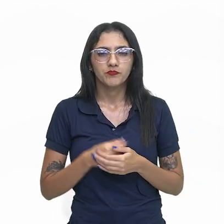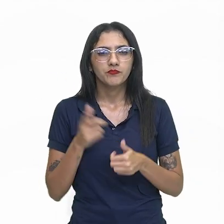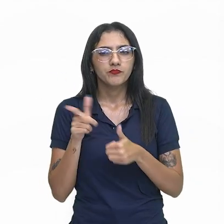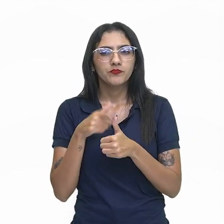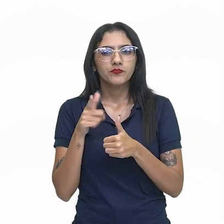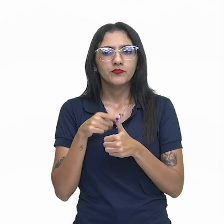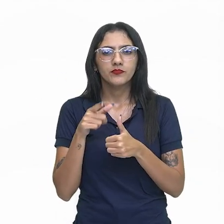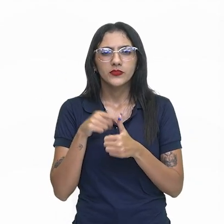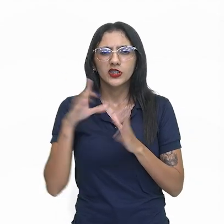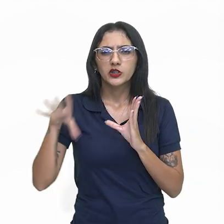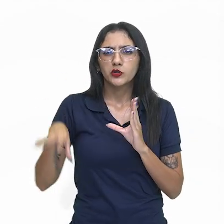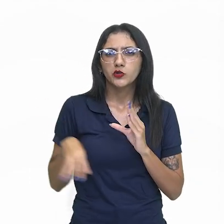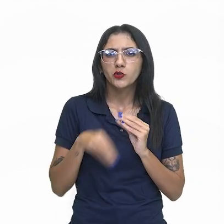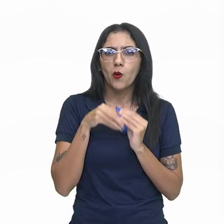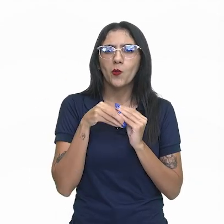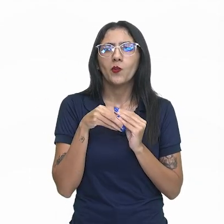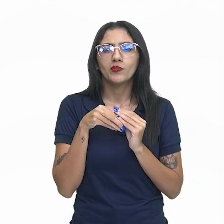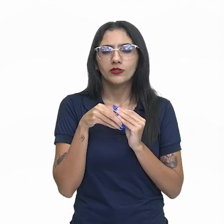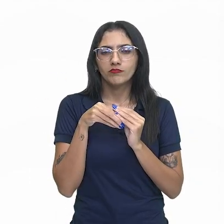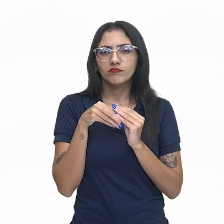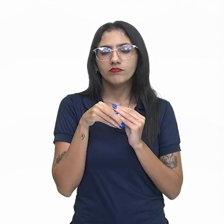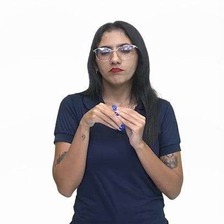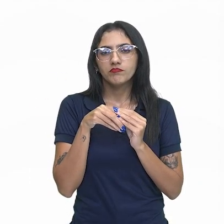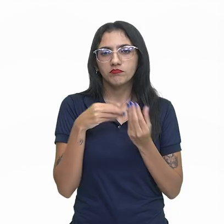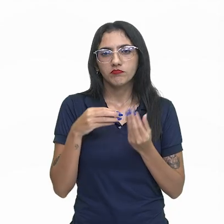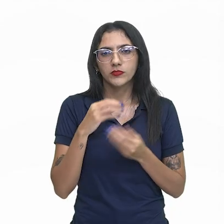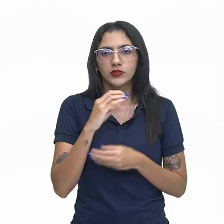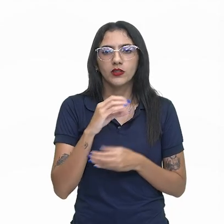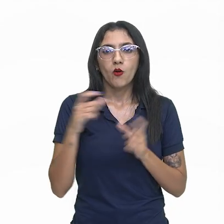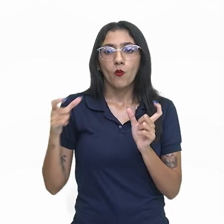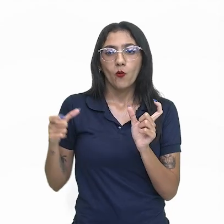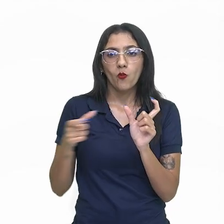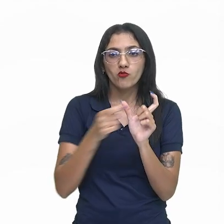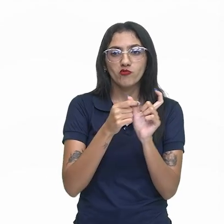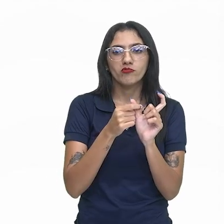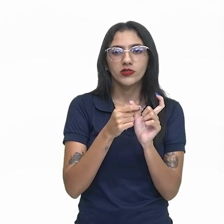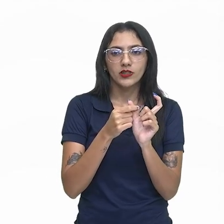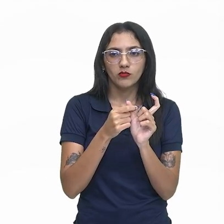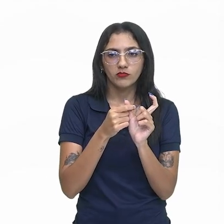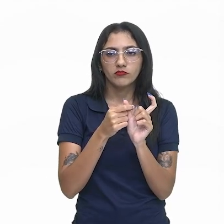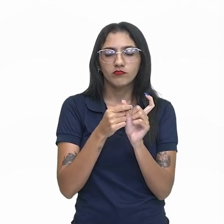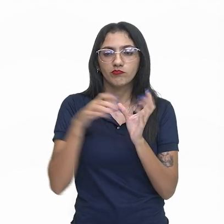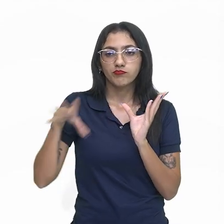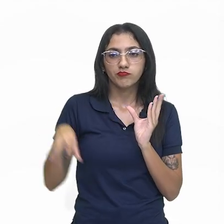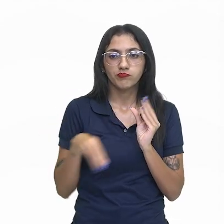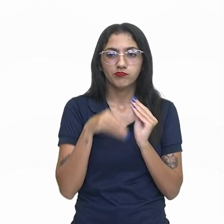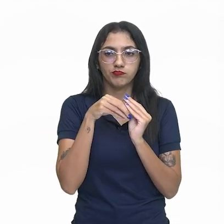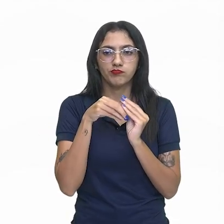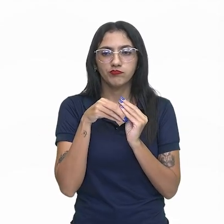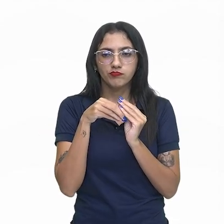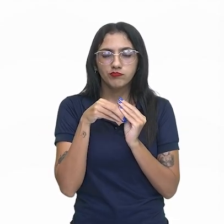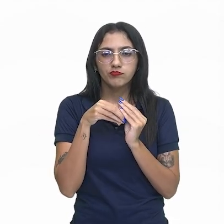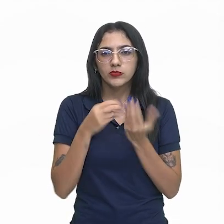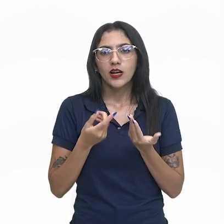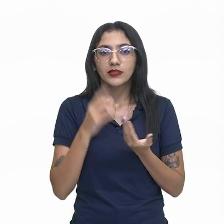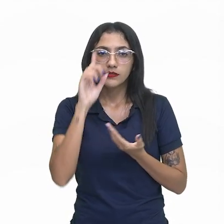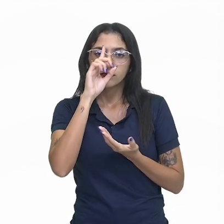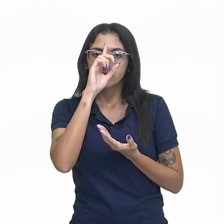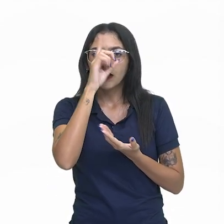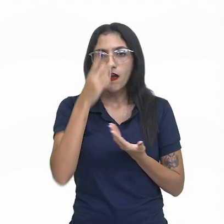ou adição, né? Que nós chamamos de conjunção aditiva, porque ela vai